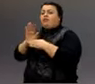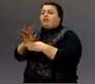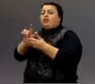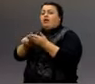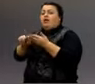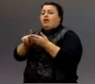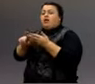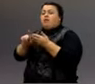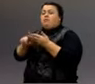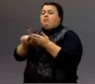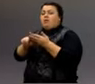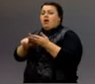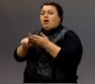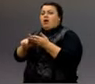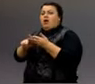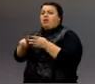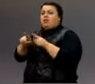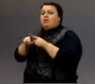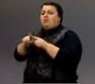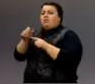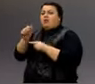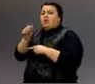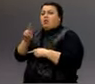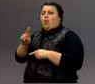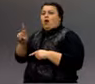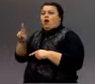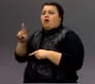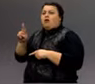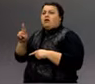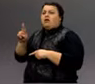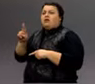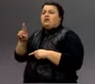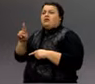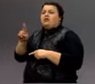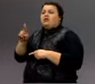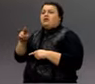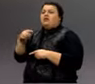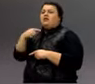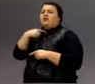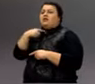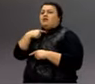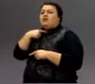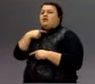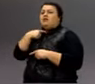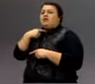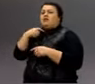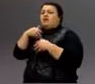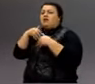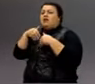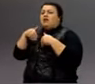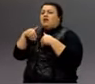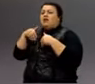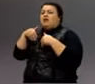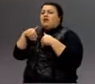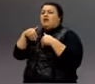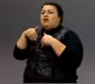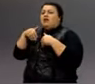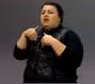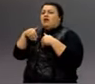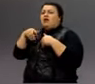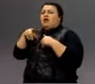micro-organismos para os pulmões. A traqueia, ela se ramifica